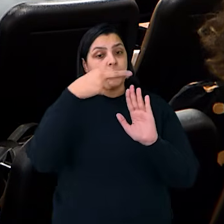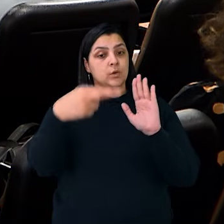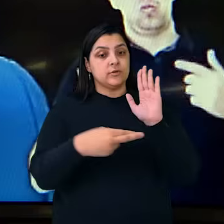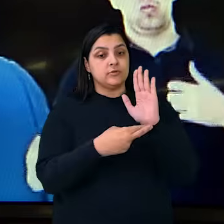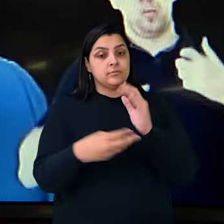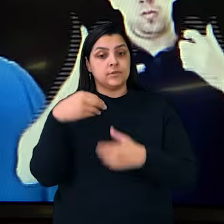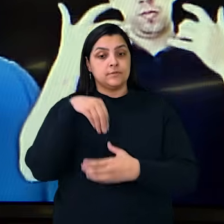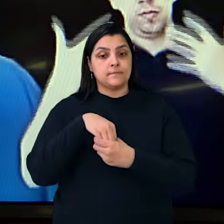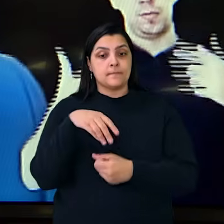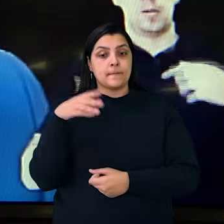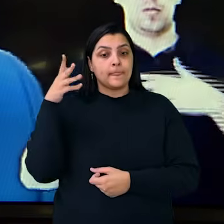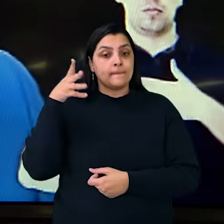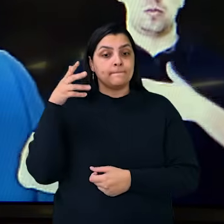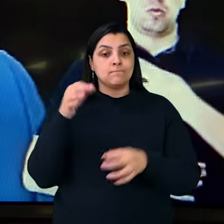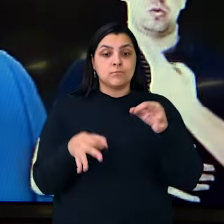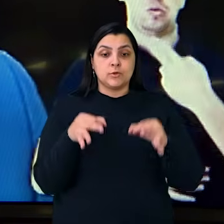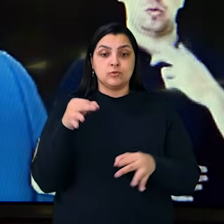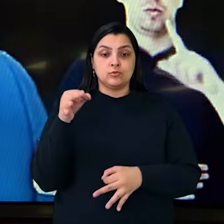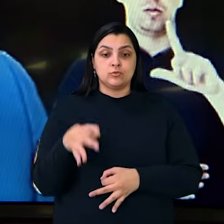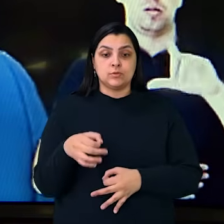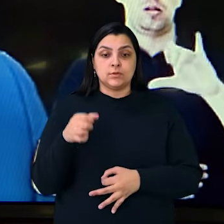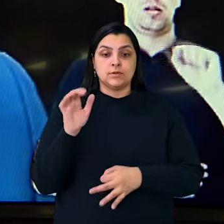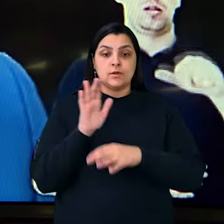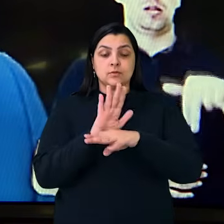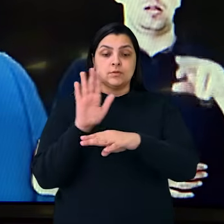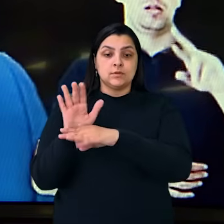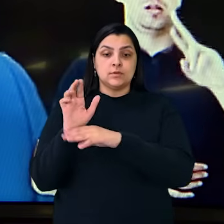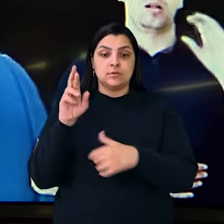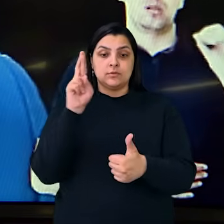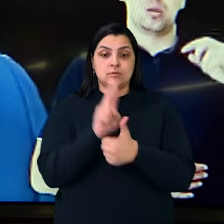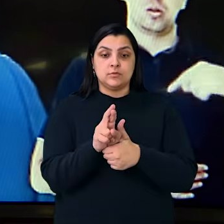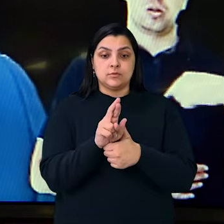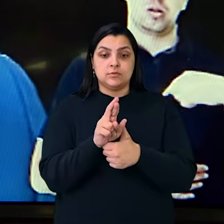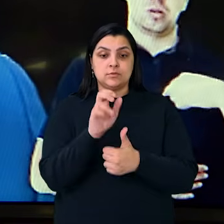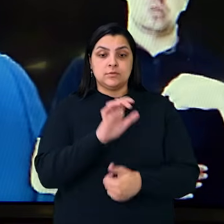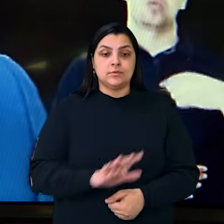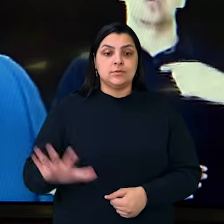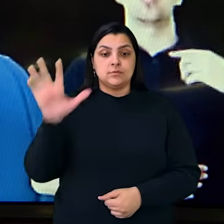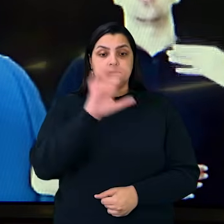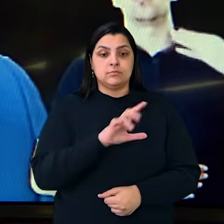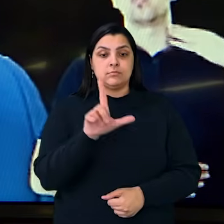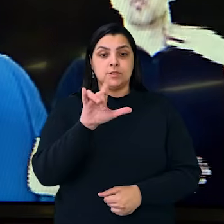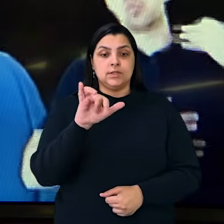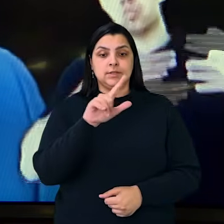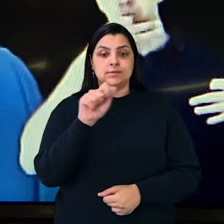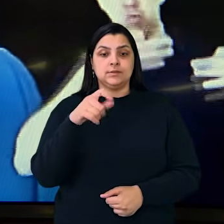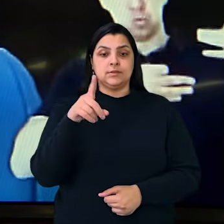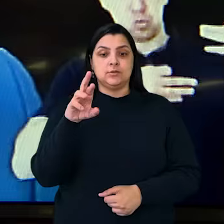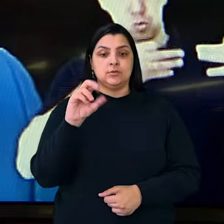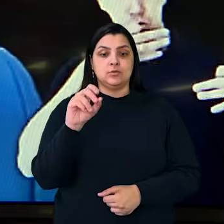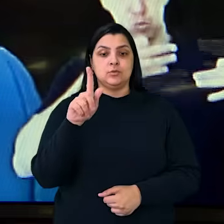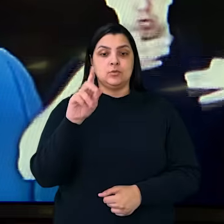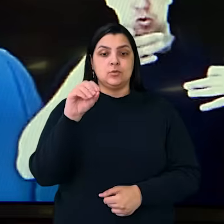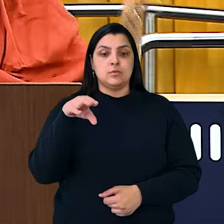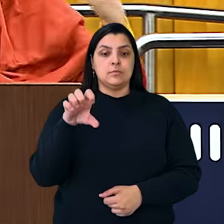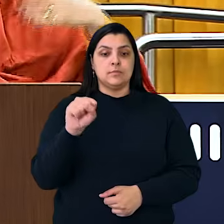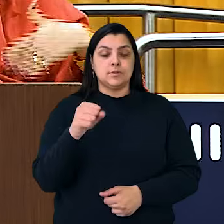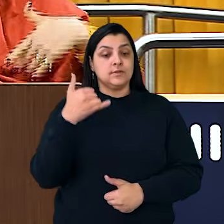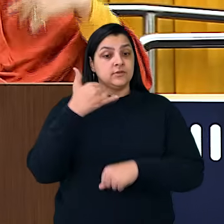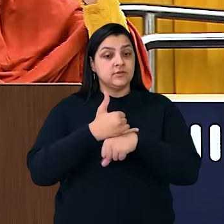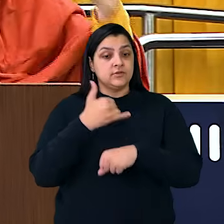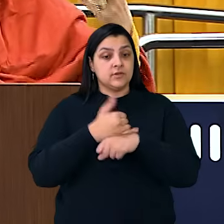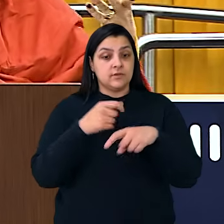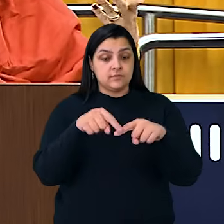regimento interno, participaram o juiz auxiliar da Corregedoria Nacional de Justiça, Lisandro Garcia Gomes Filho,